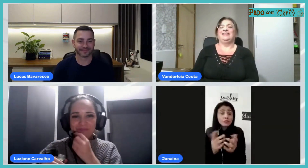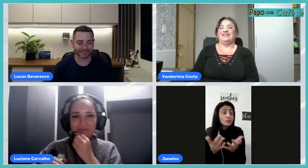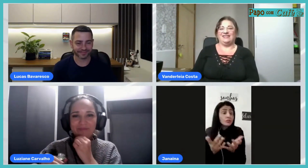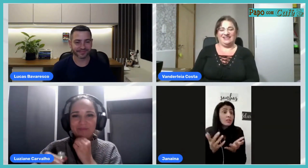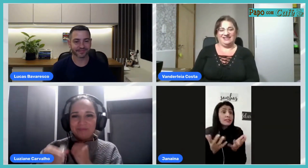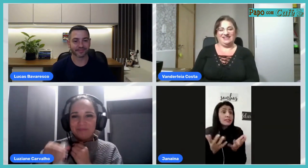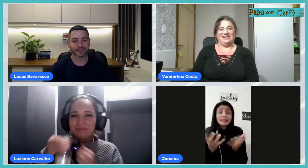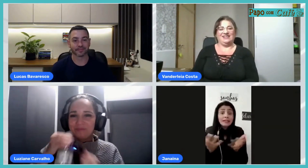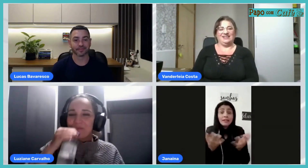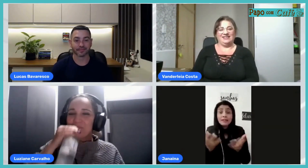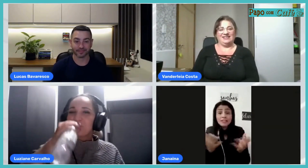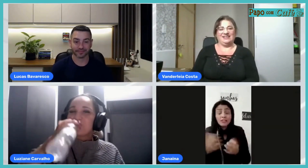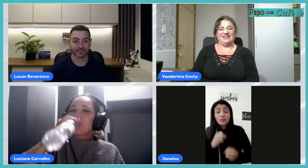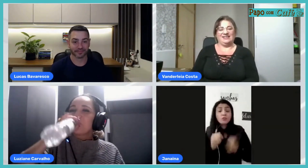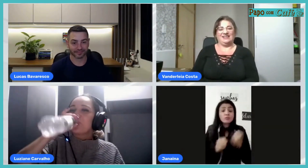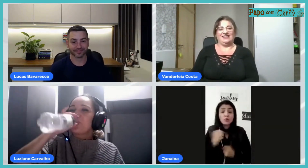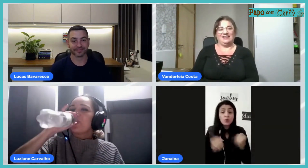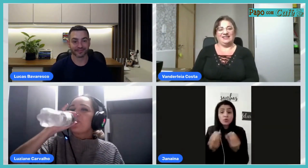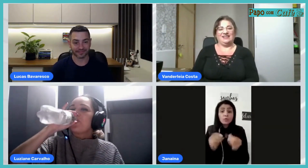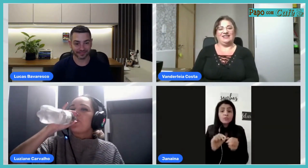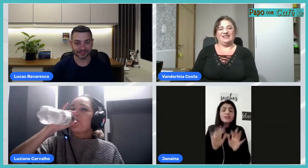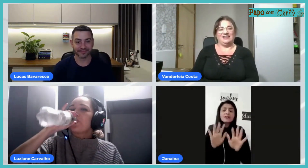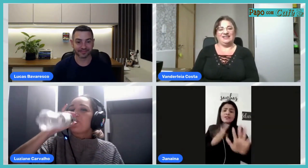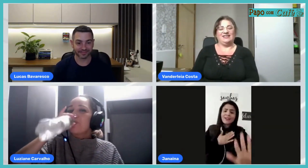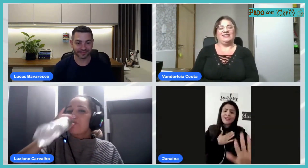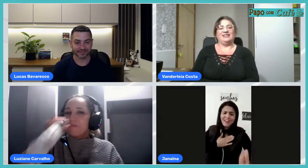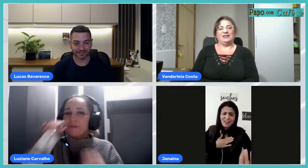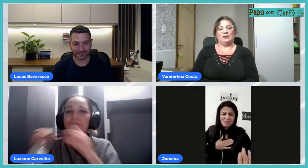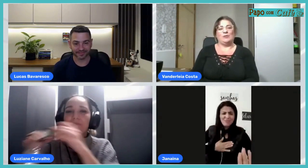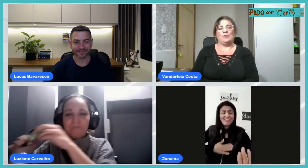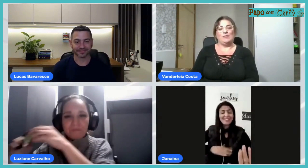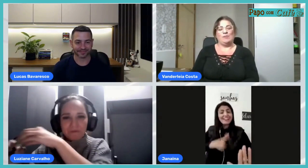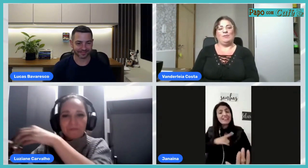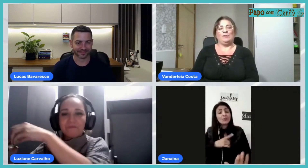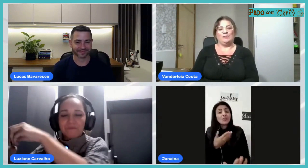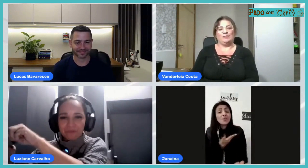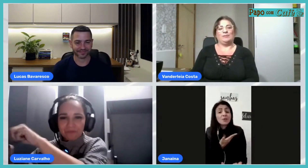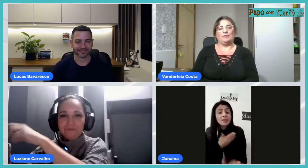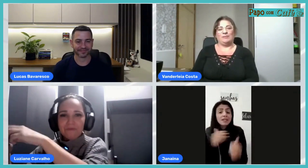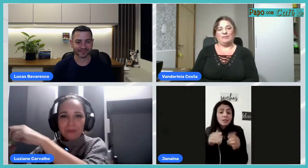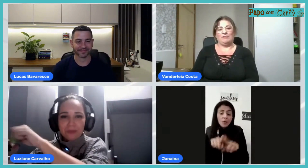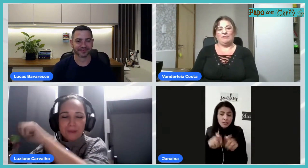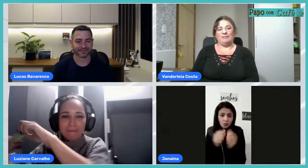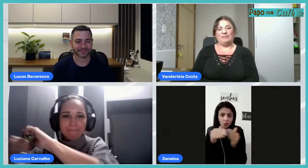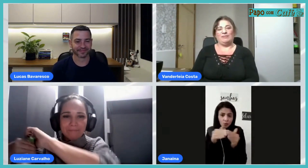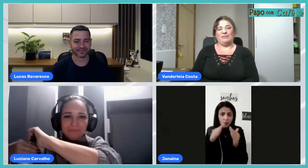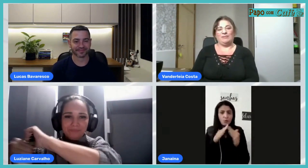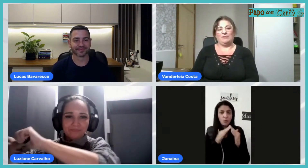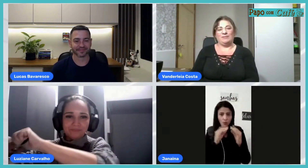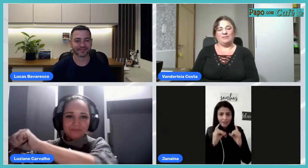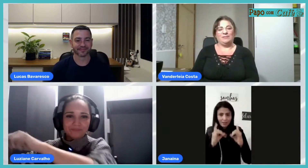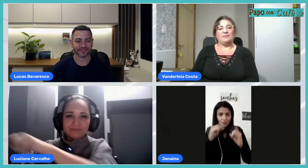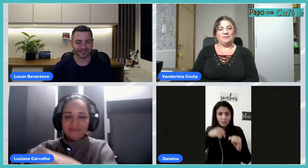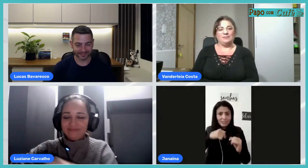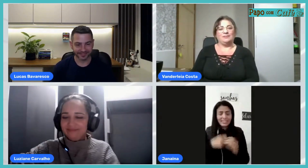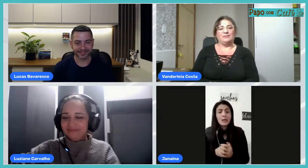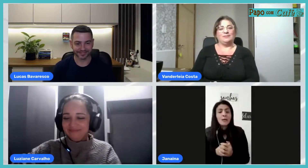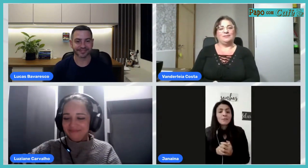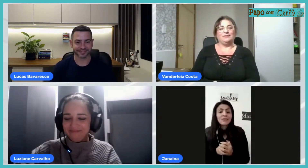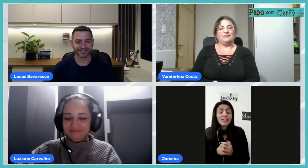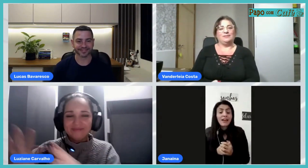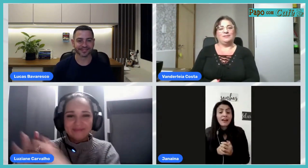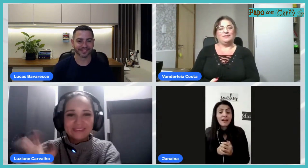que eu faço, e já ficou ansioso, e como que eu vou... Calma! Eu tenho uma amiga que mora junto comigo no meu apartamento